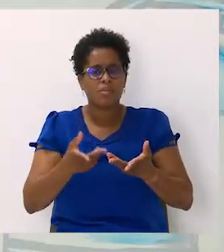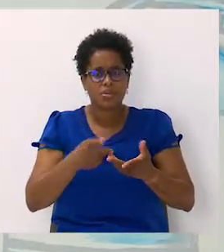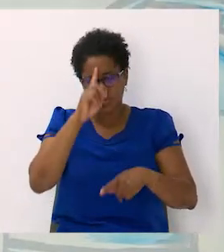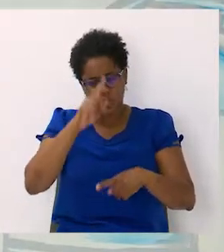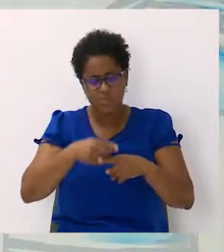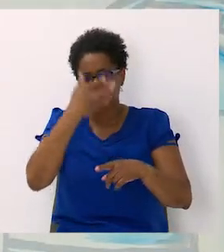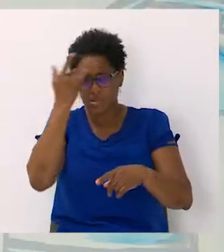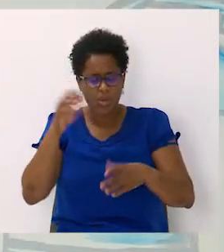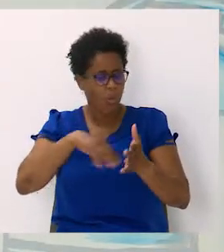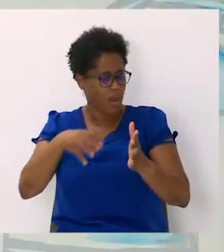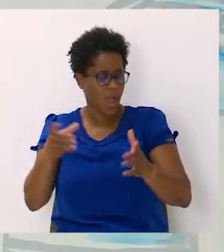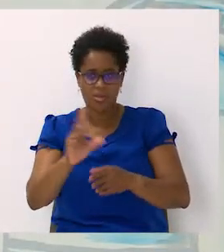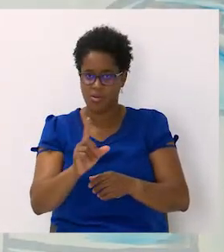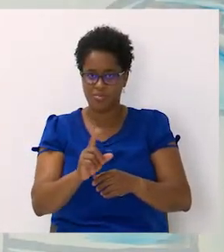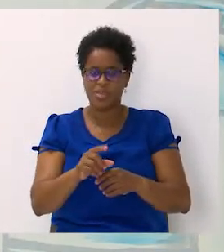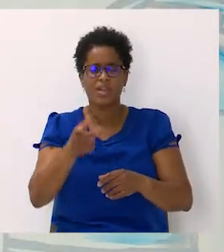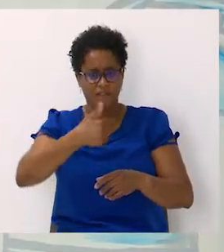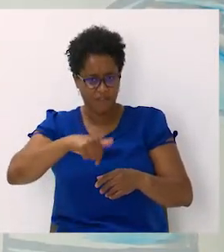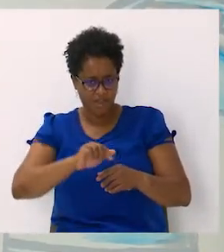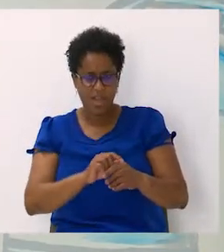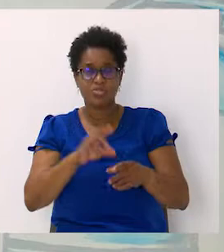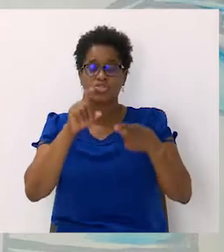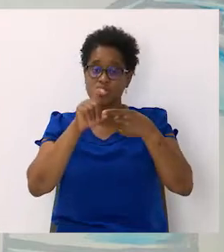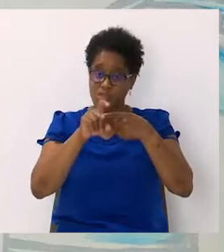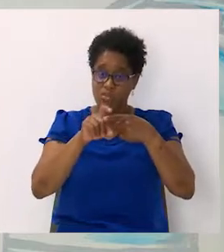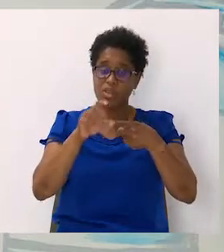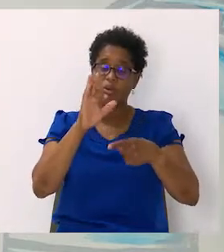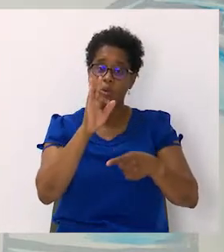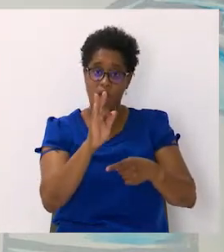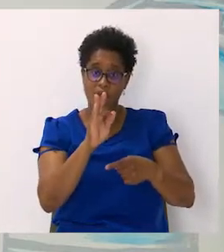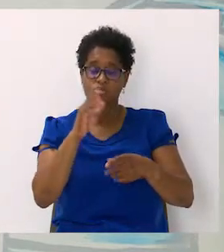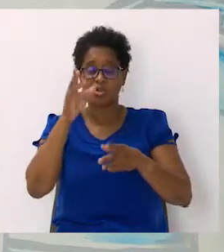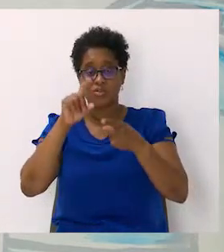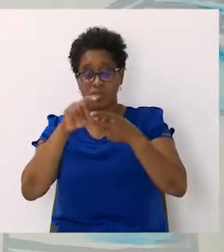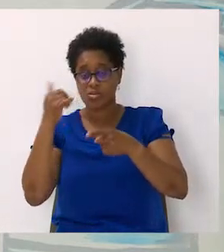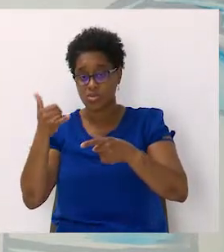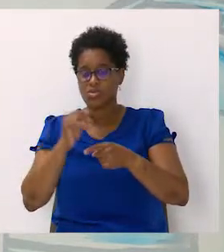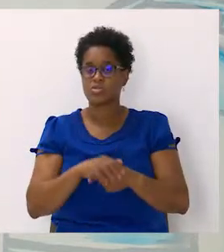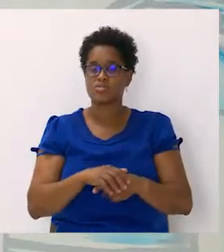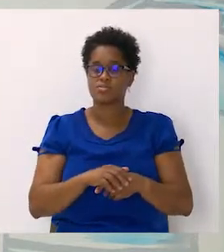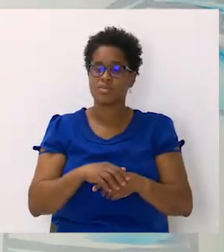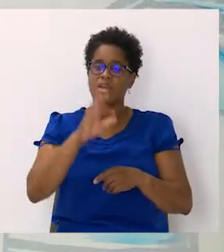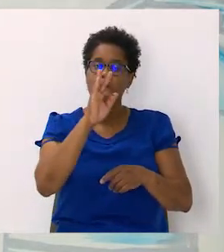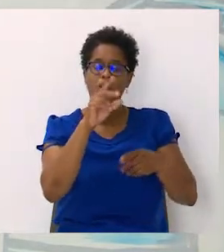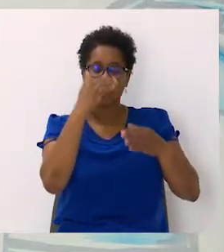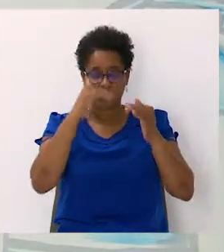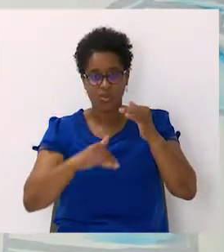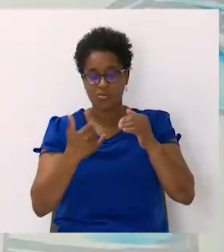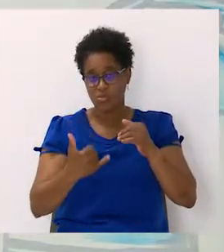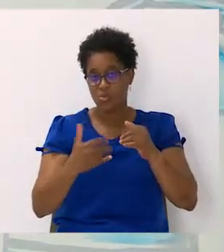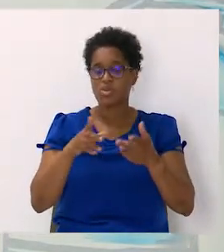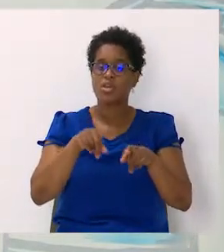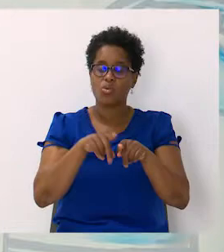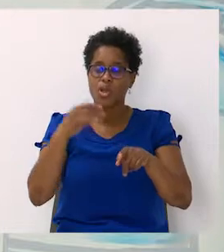é simplificar, não complicar ou não. Vamos dividir 4 por 2. 4 dividir por